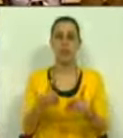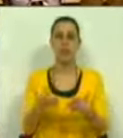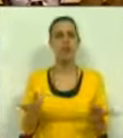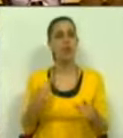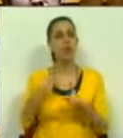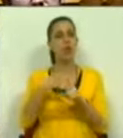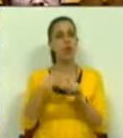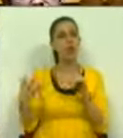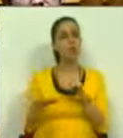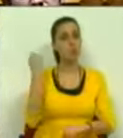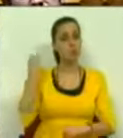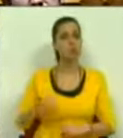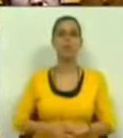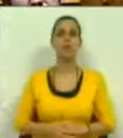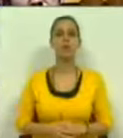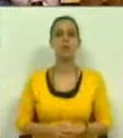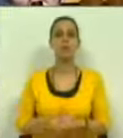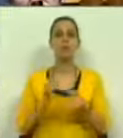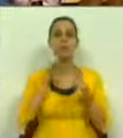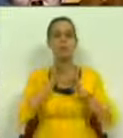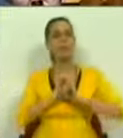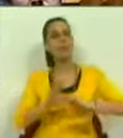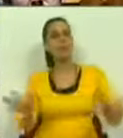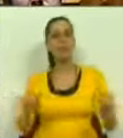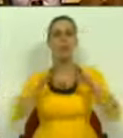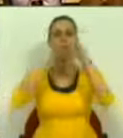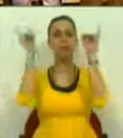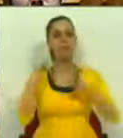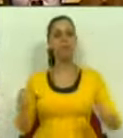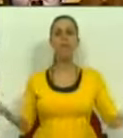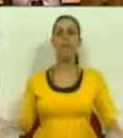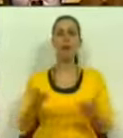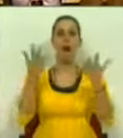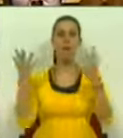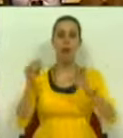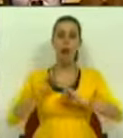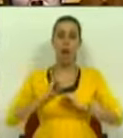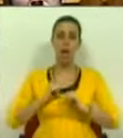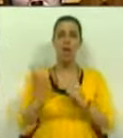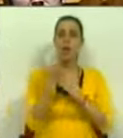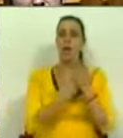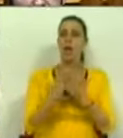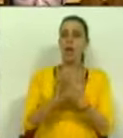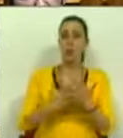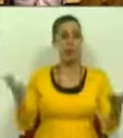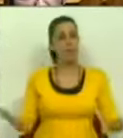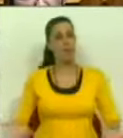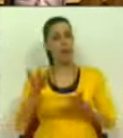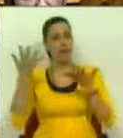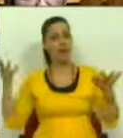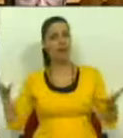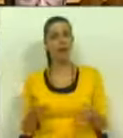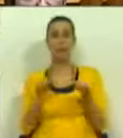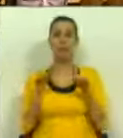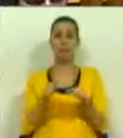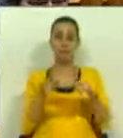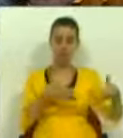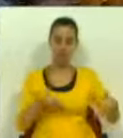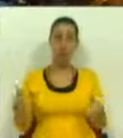e ter sucesso. O fomento da internacionalização da nossa economia. É sobre